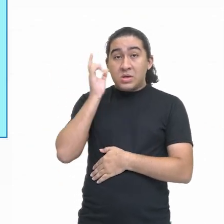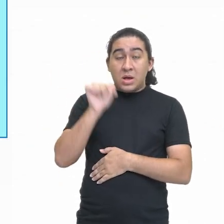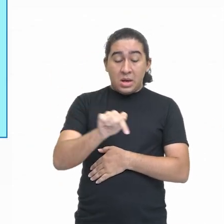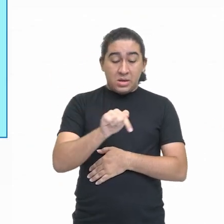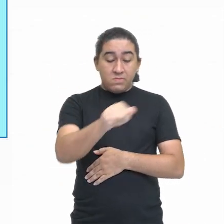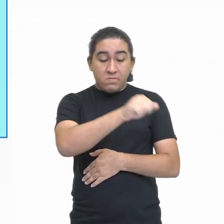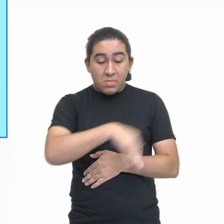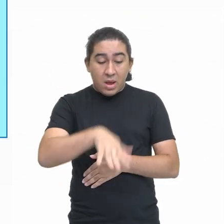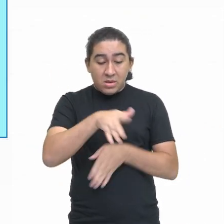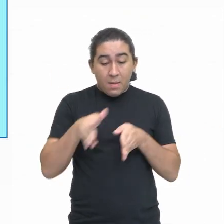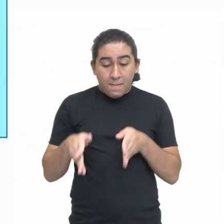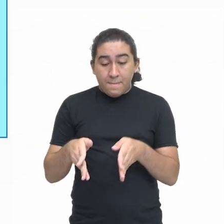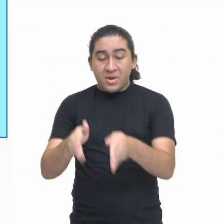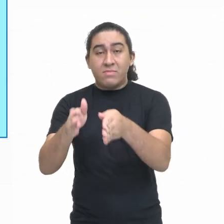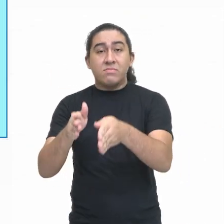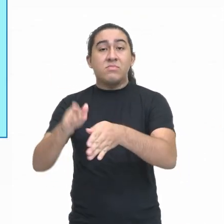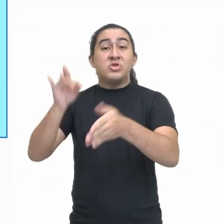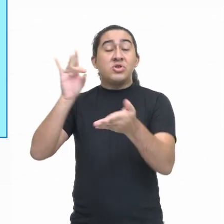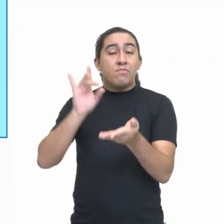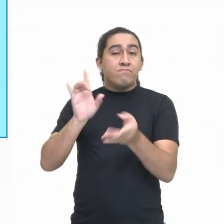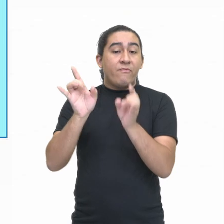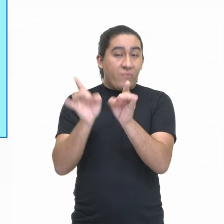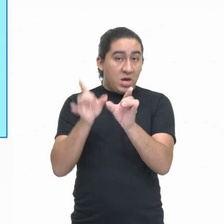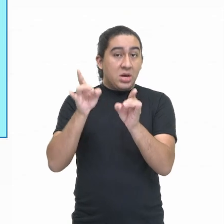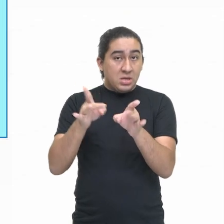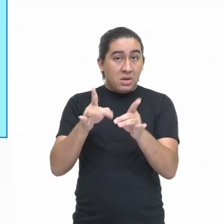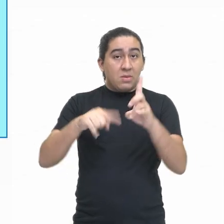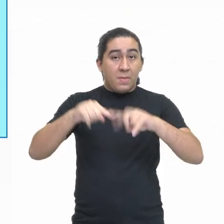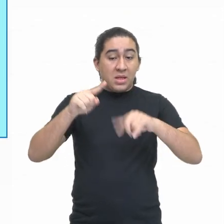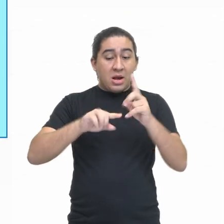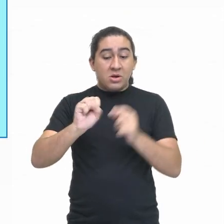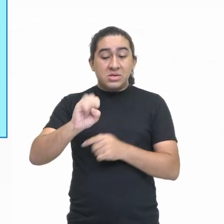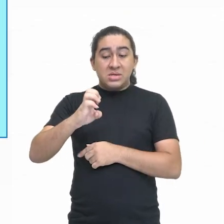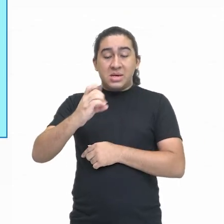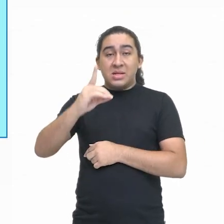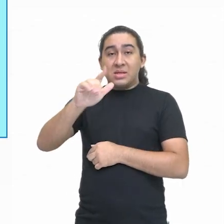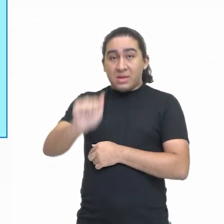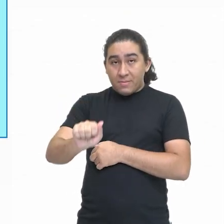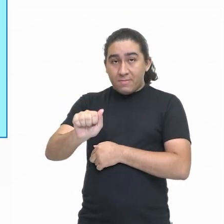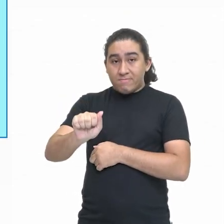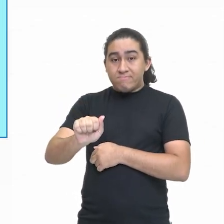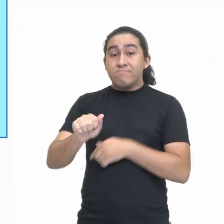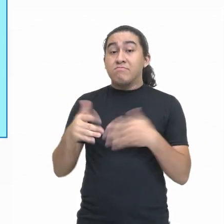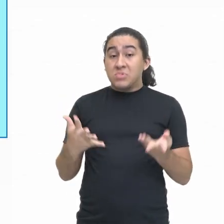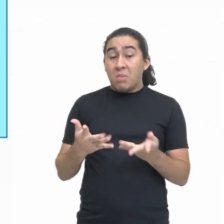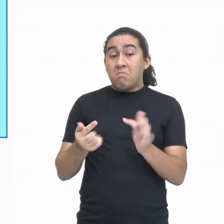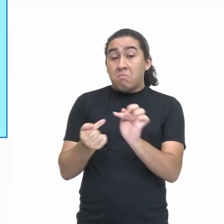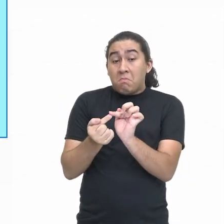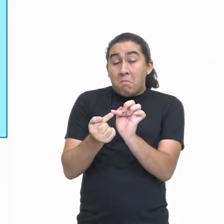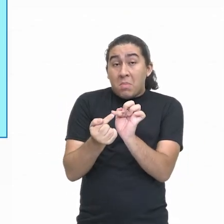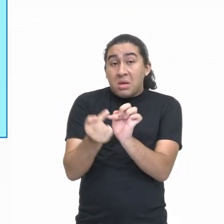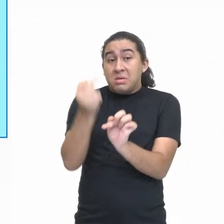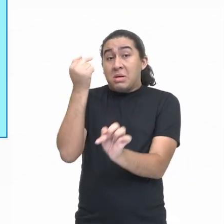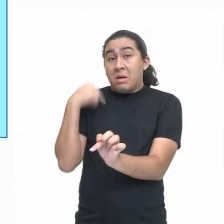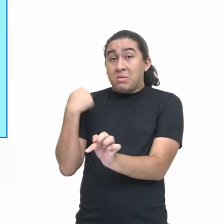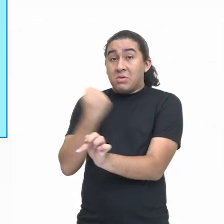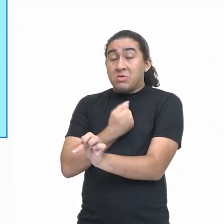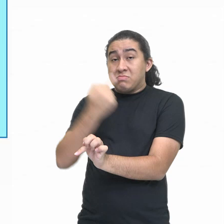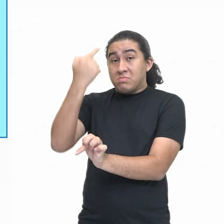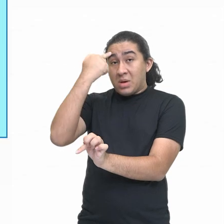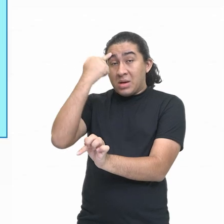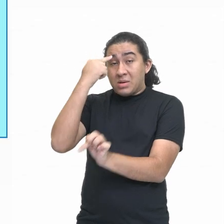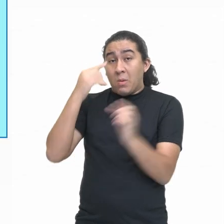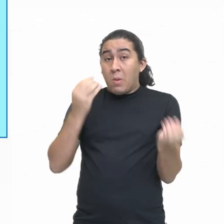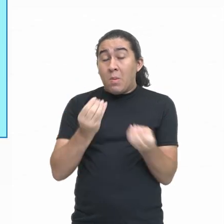da Seda possuía. Então você vê aqui, né, para um período longevo na qual estamos tratando,